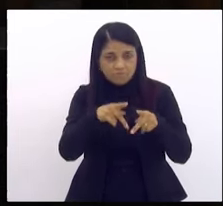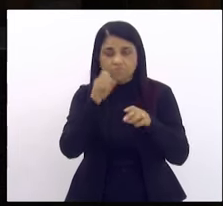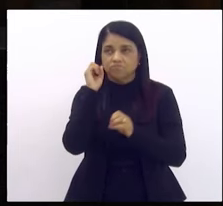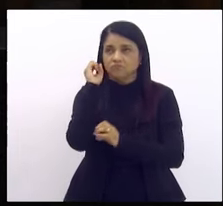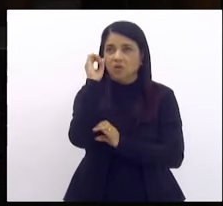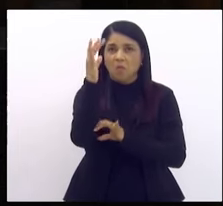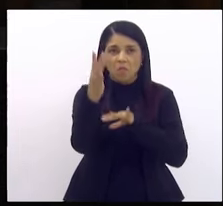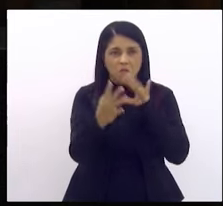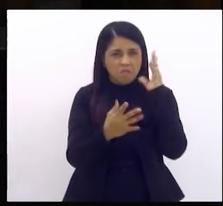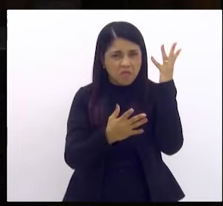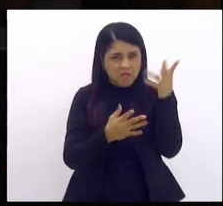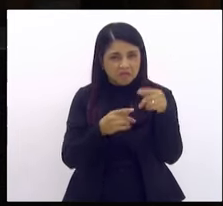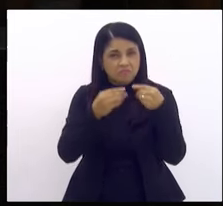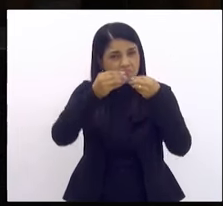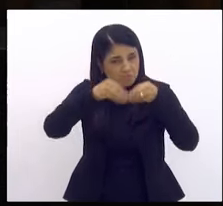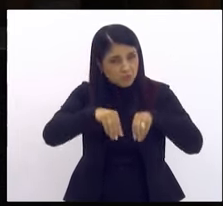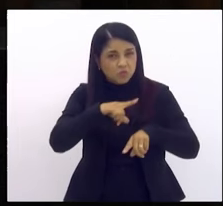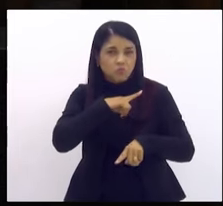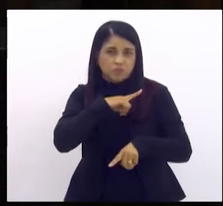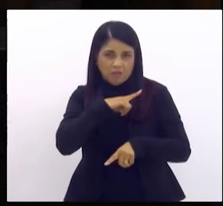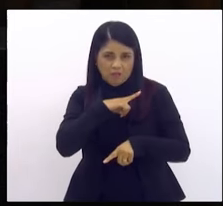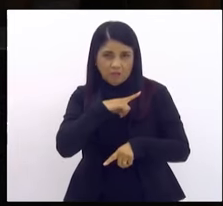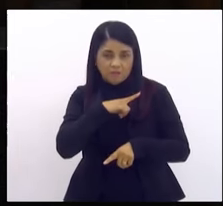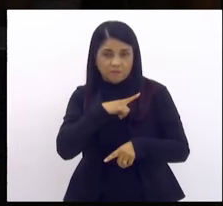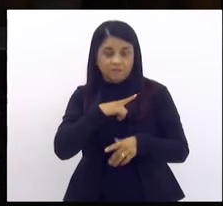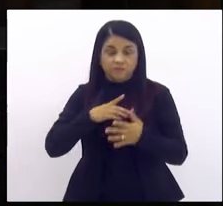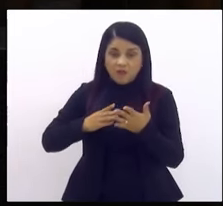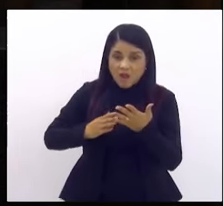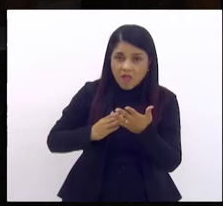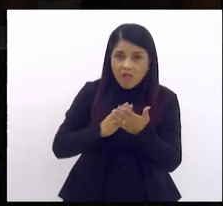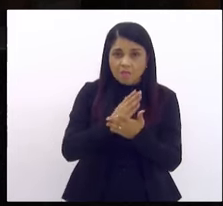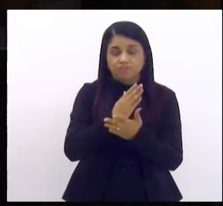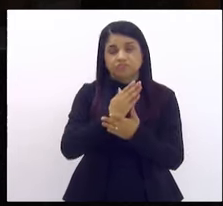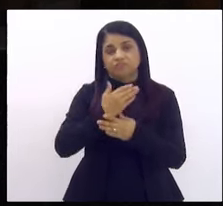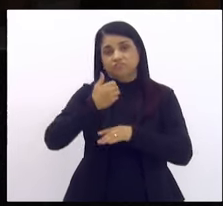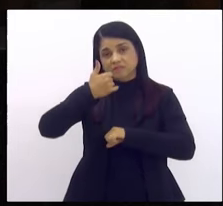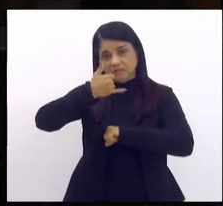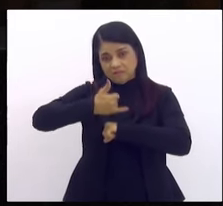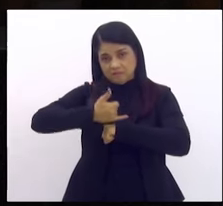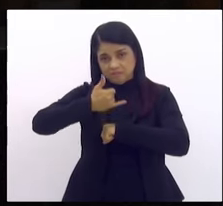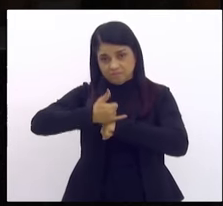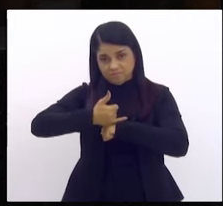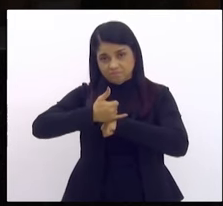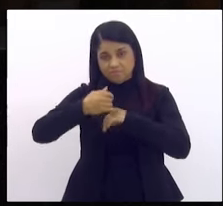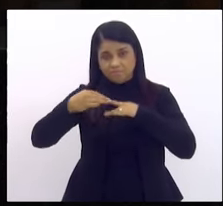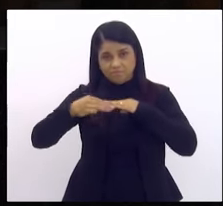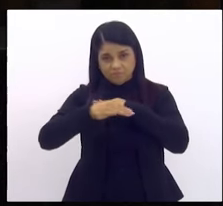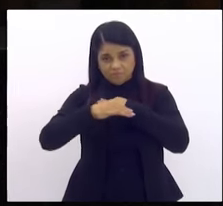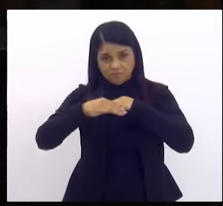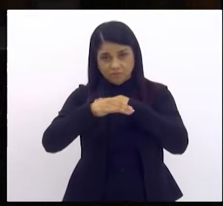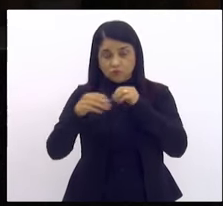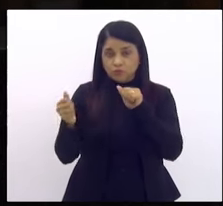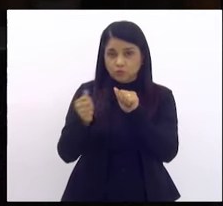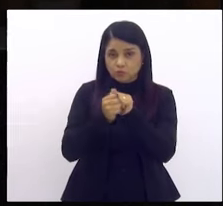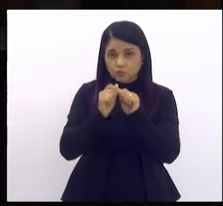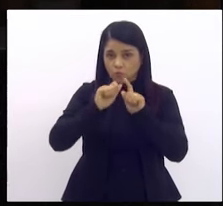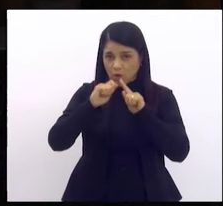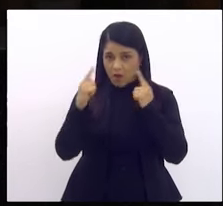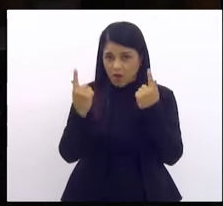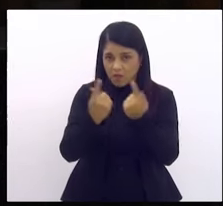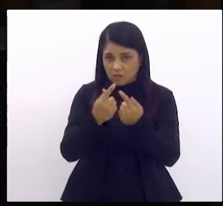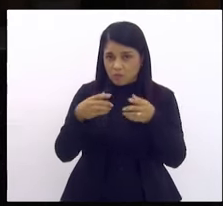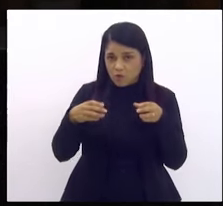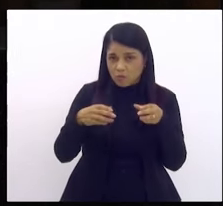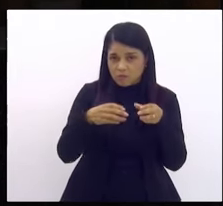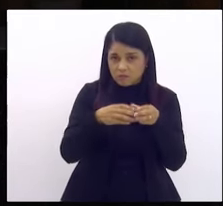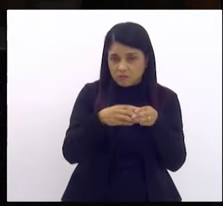ambiente. Aprovamos e realizamos na cidade de Volta Redonda a Alerj, conjuntamente a Comissão de